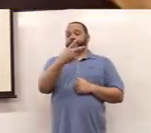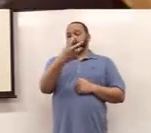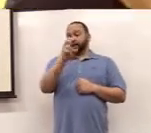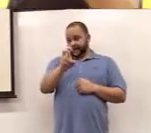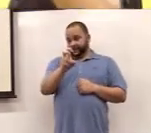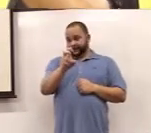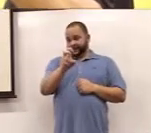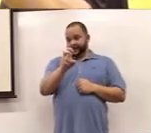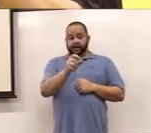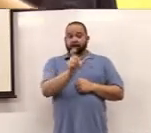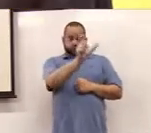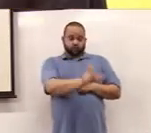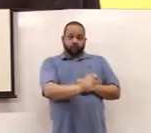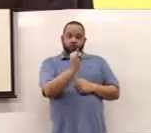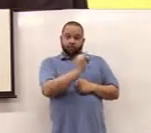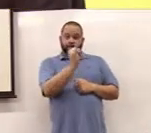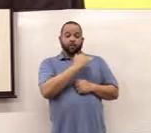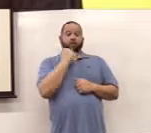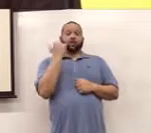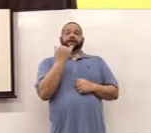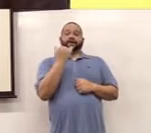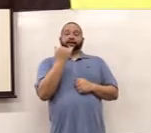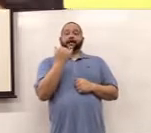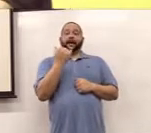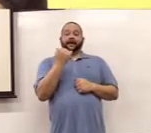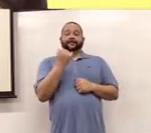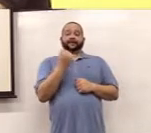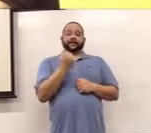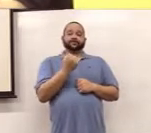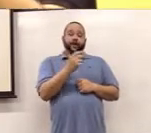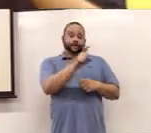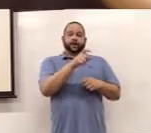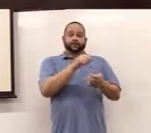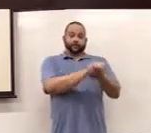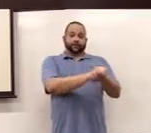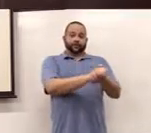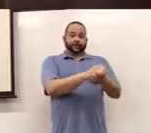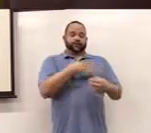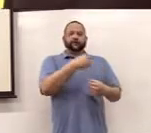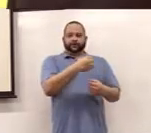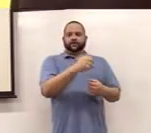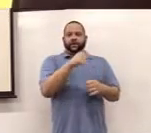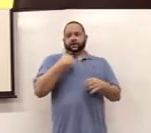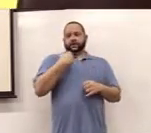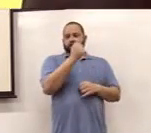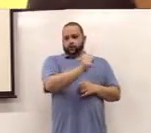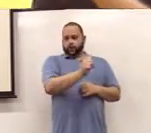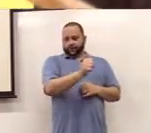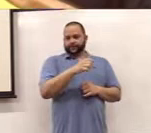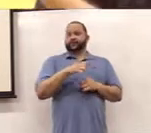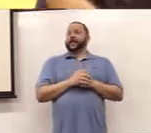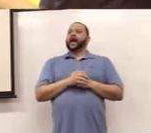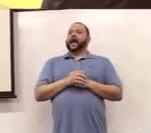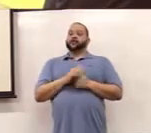dele morre e deixa a viúva e um filho, né, de 8 anos, o Karl. E aí o Beethoven entra numa